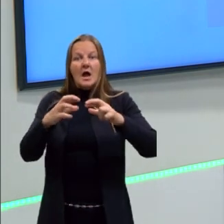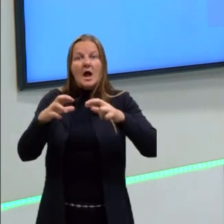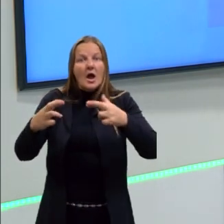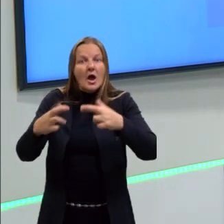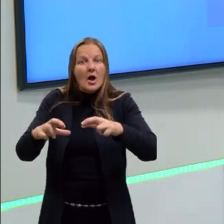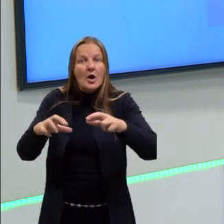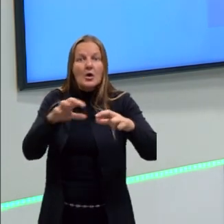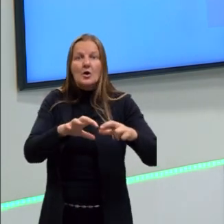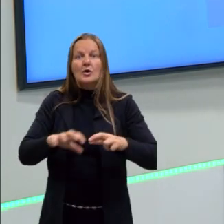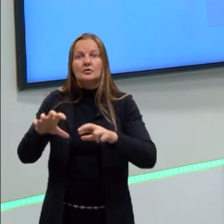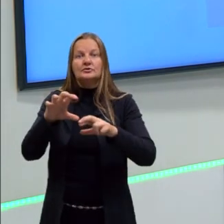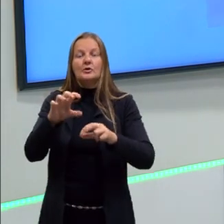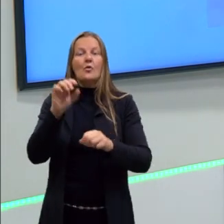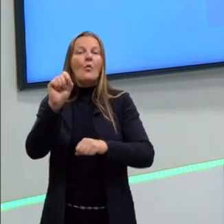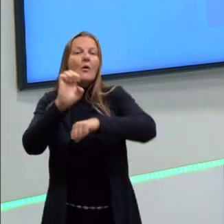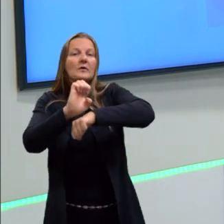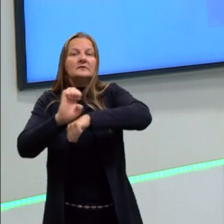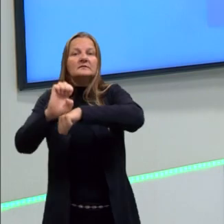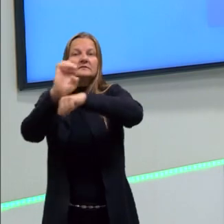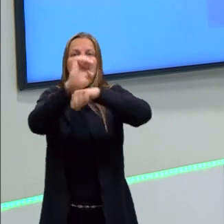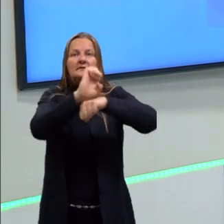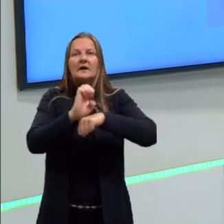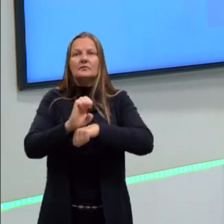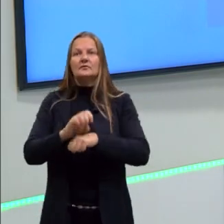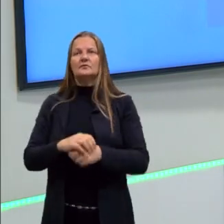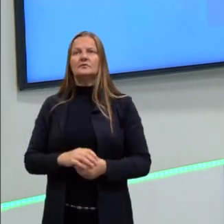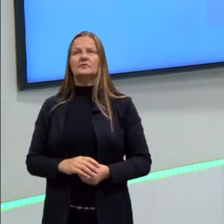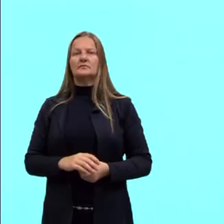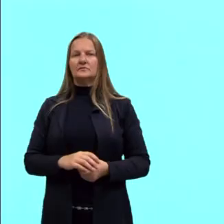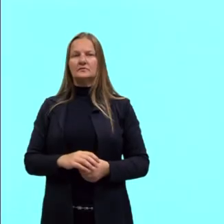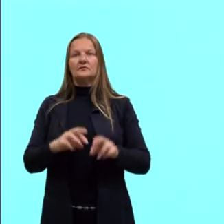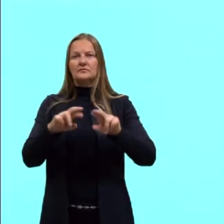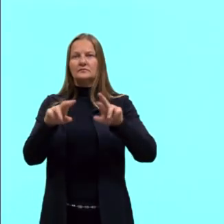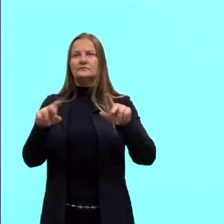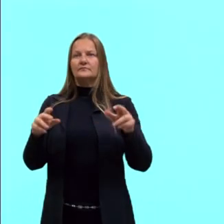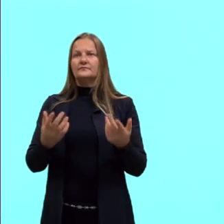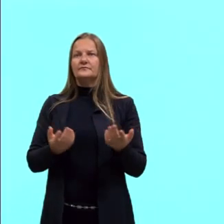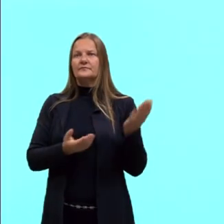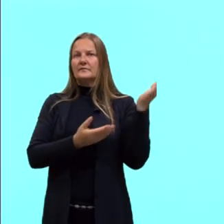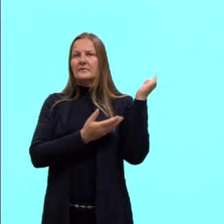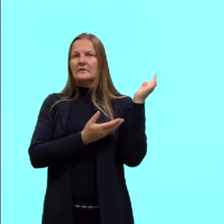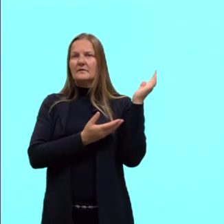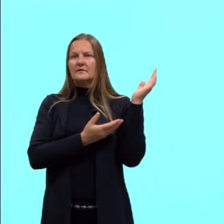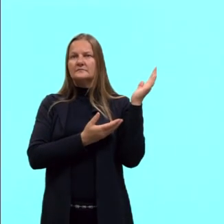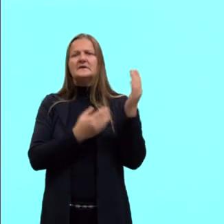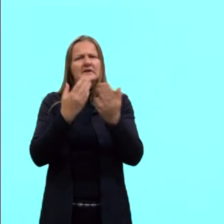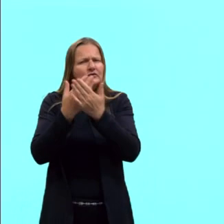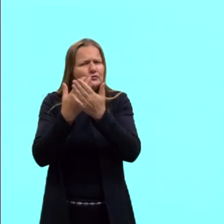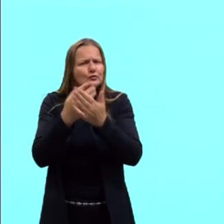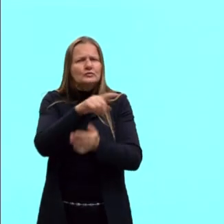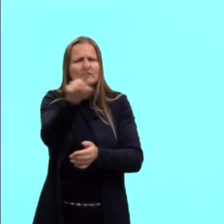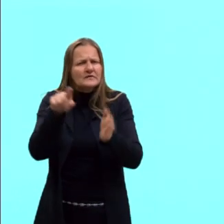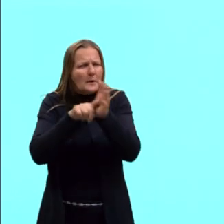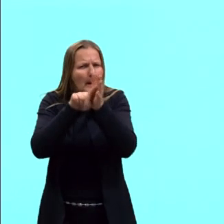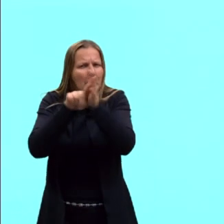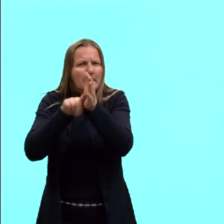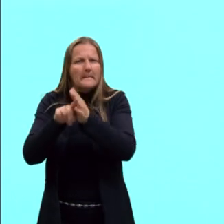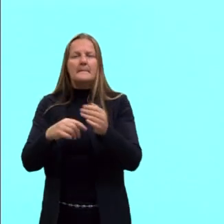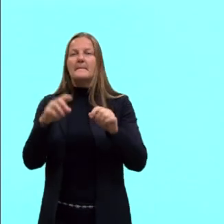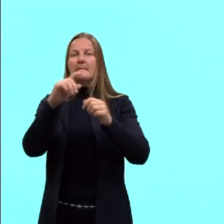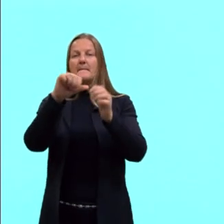os estados que as compõem eu não vou dizer aqui porque é muito estado né aquela coisa toda a cada aqui esse